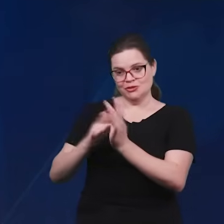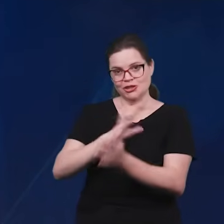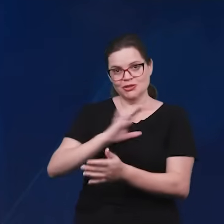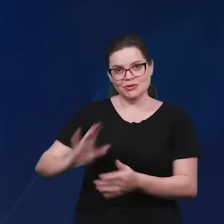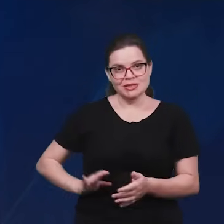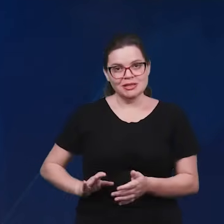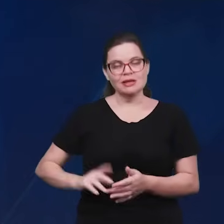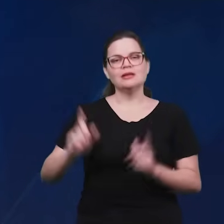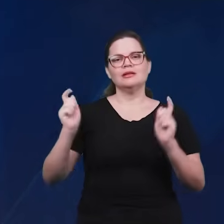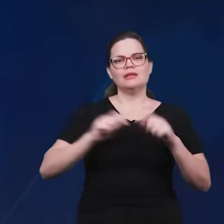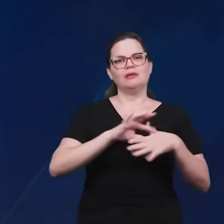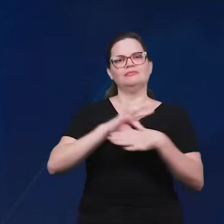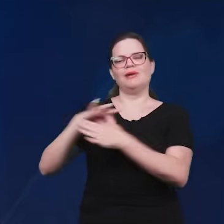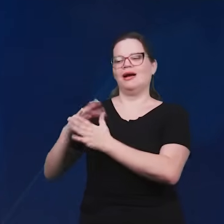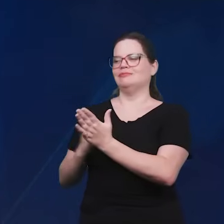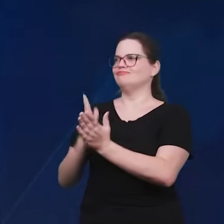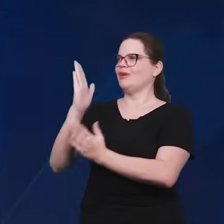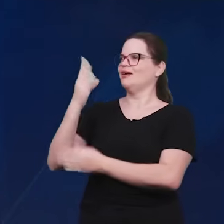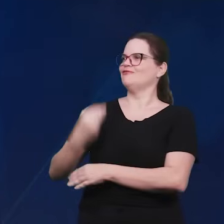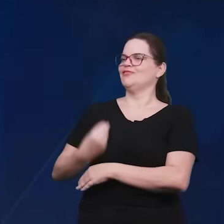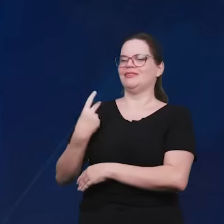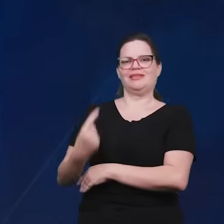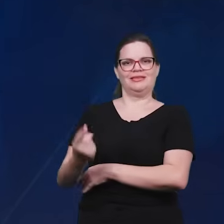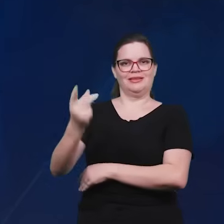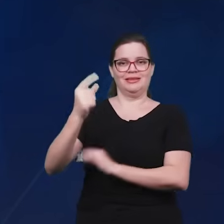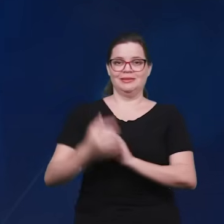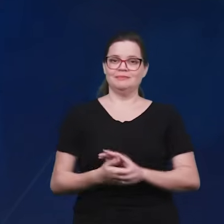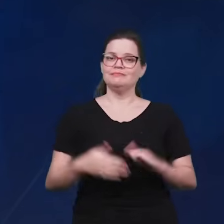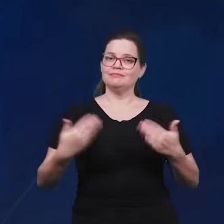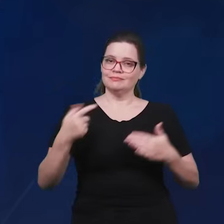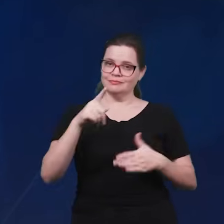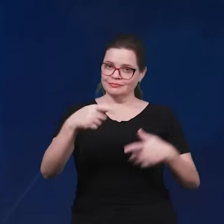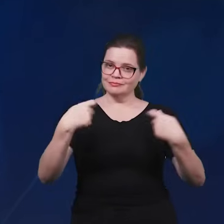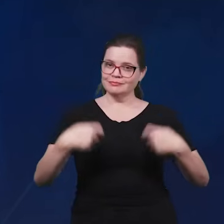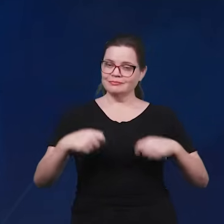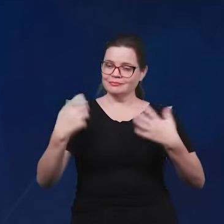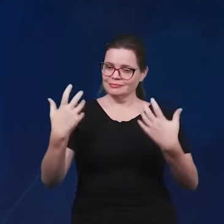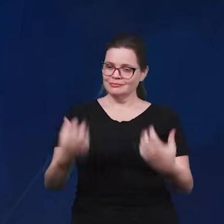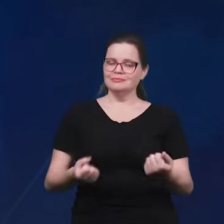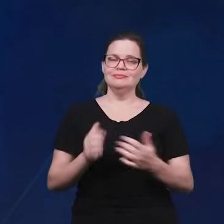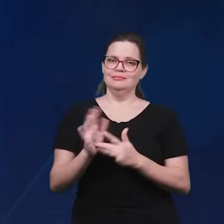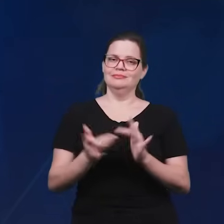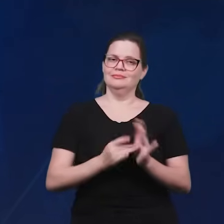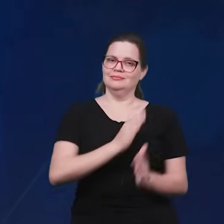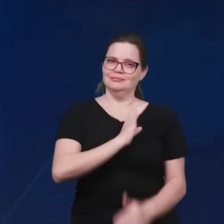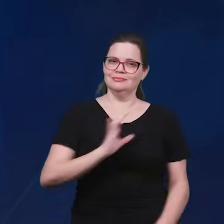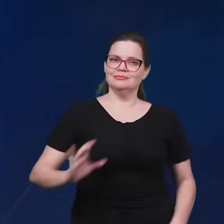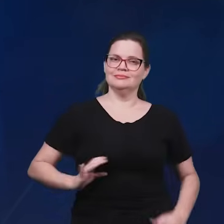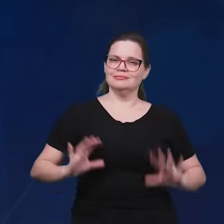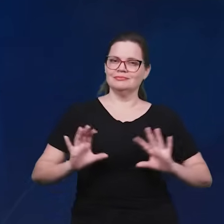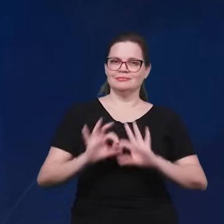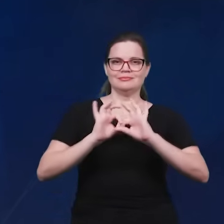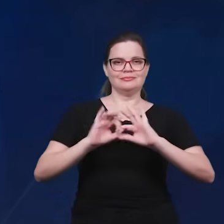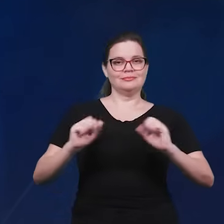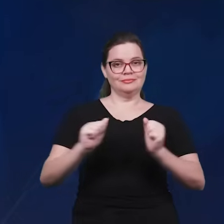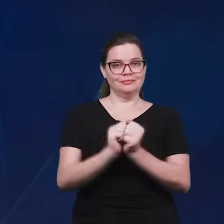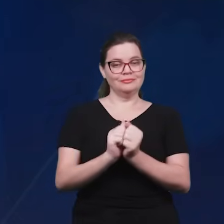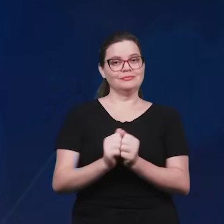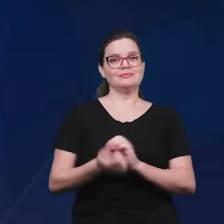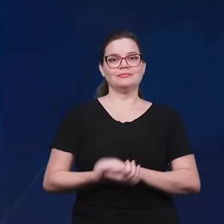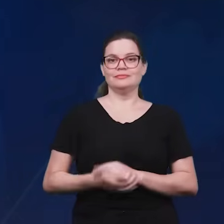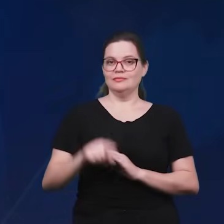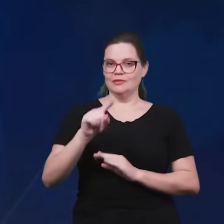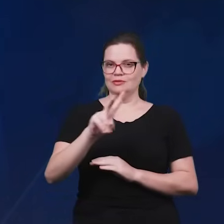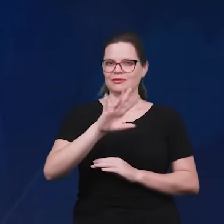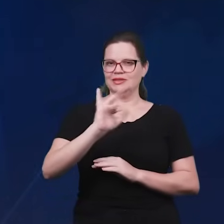procure refugiar-se nas asas acolhedoras da salvação em Cristo Jesus. E assim,